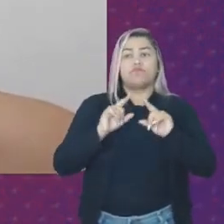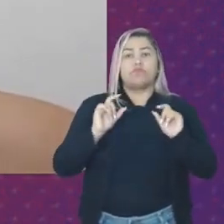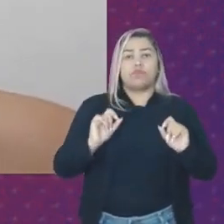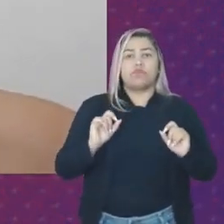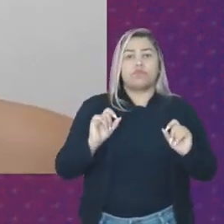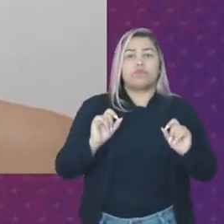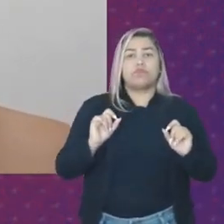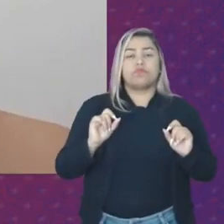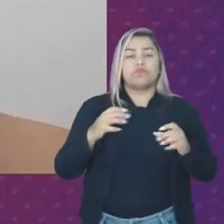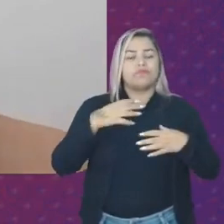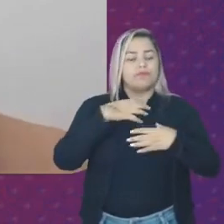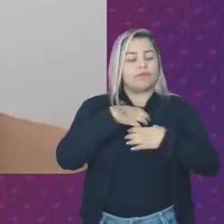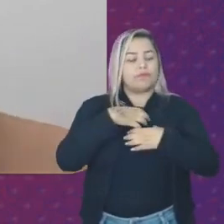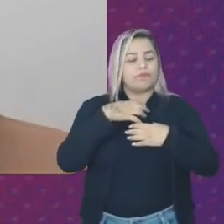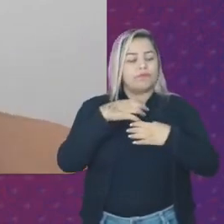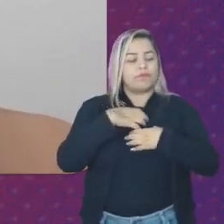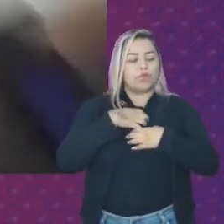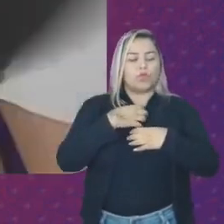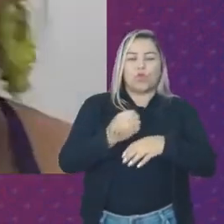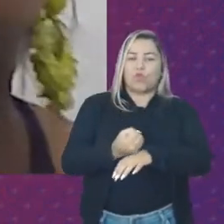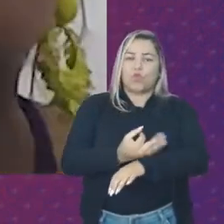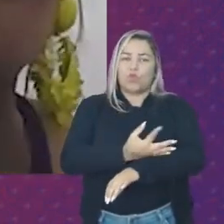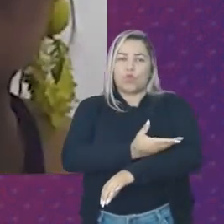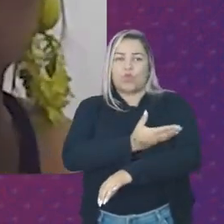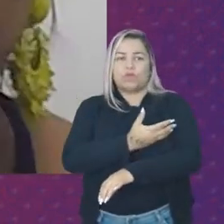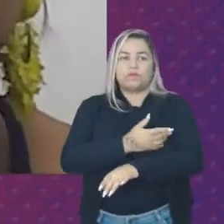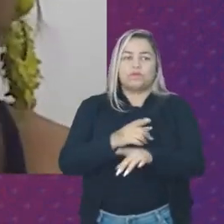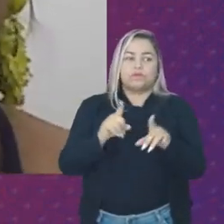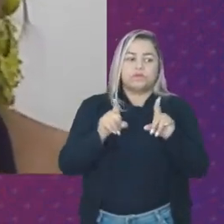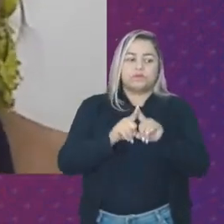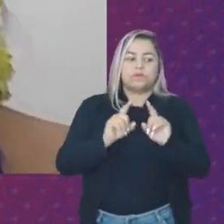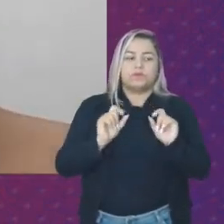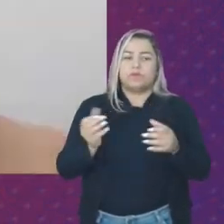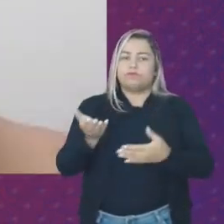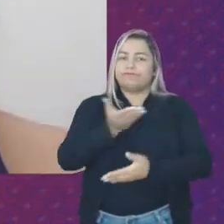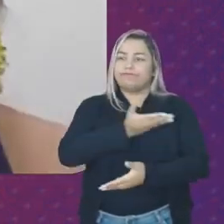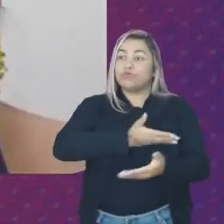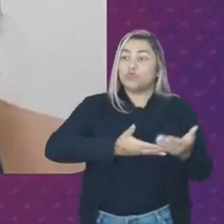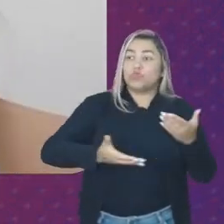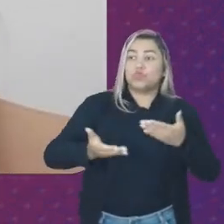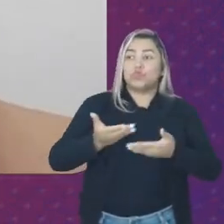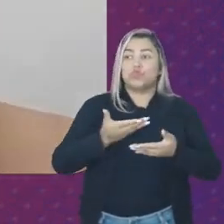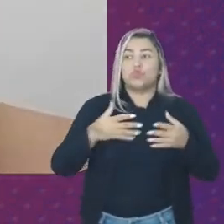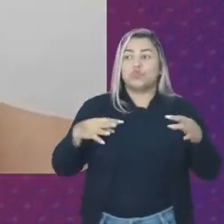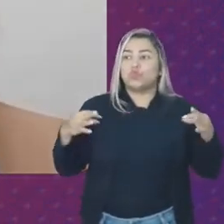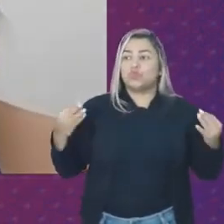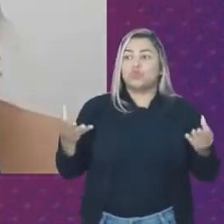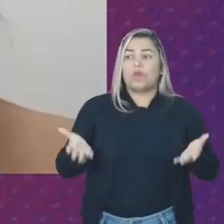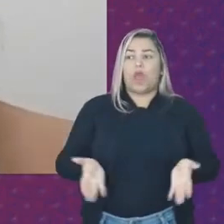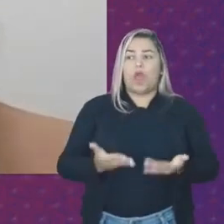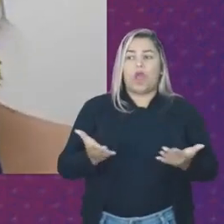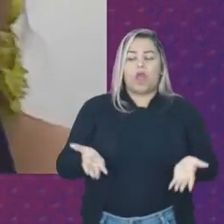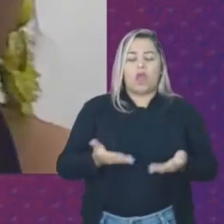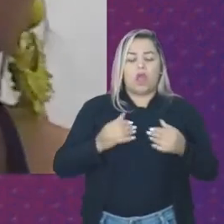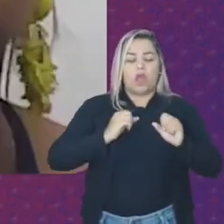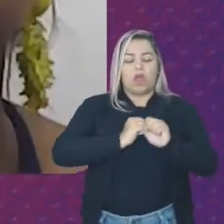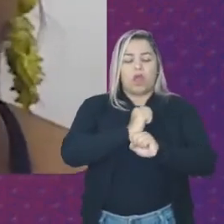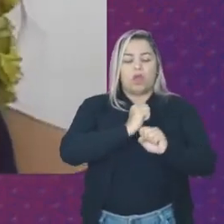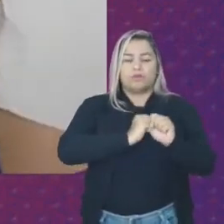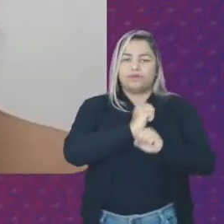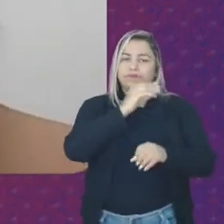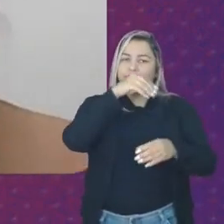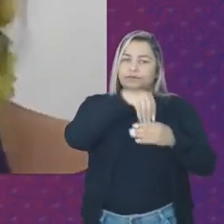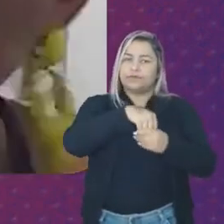desses sentimentos através de muito misticismo que está envolvido ali, e tudo isso pode ser construído dentro